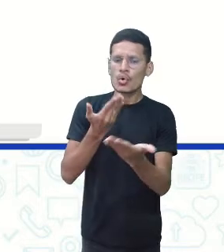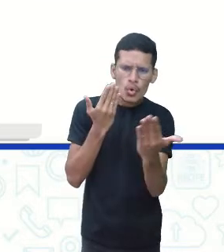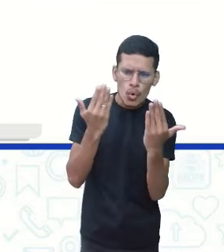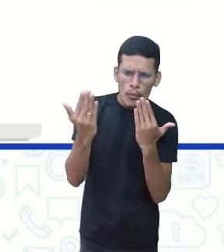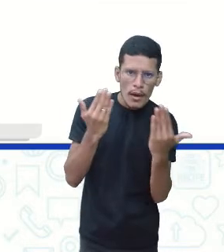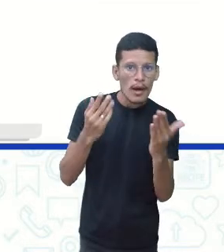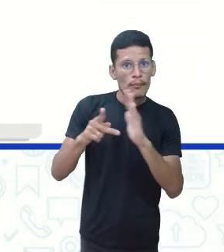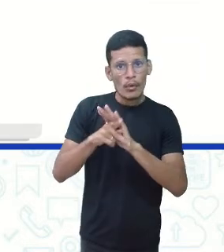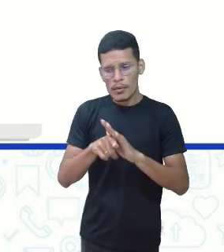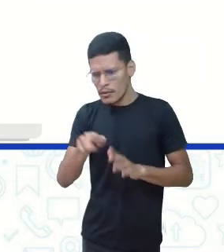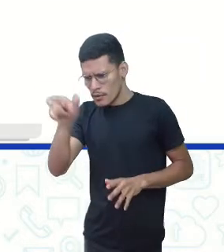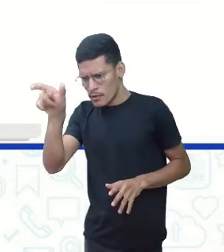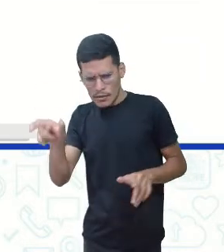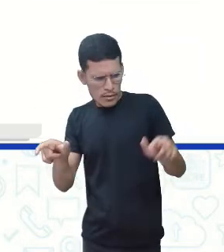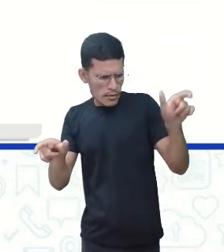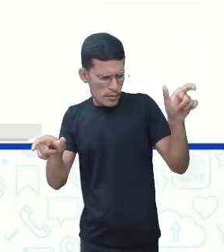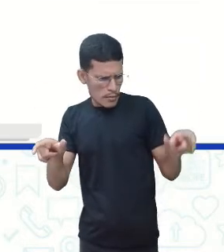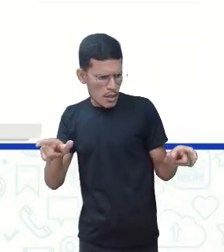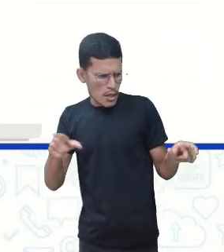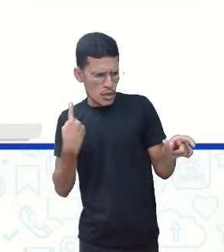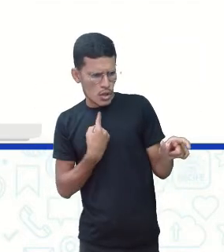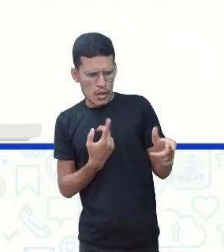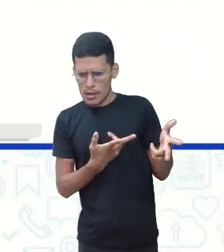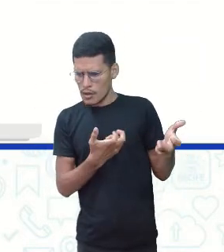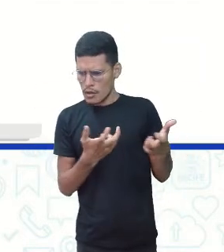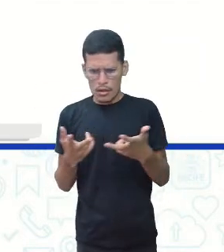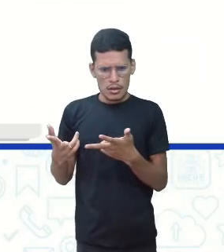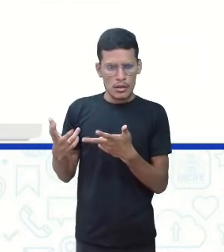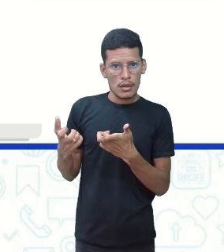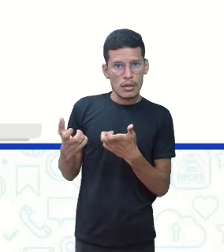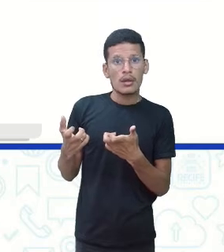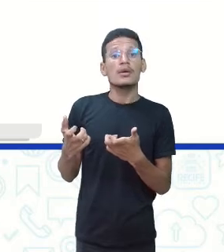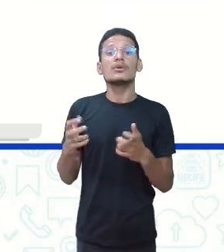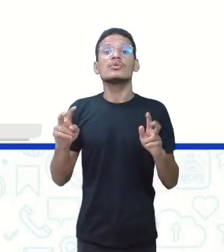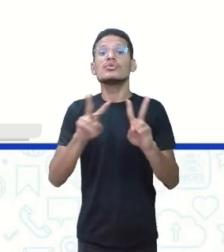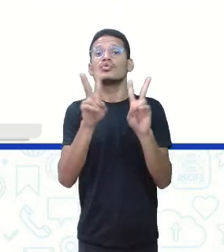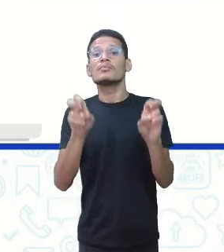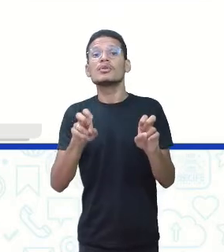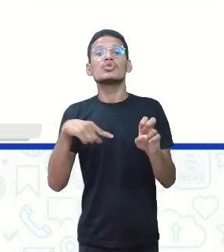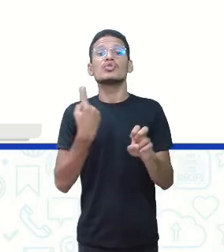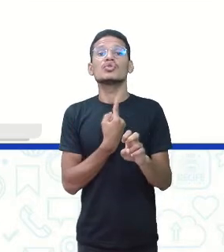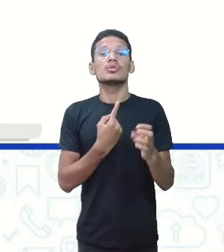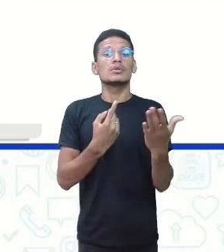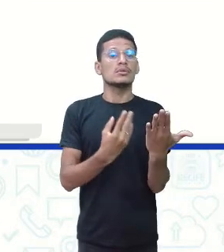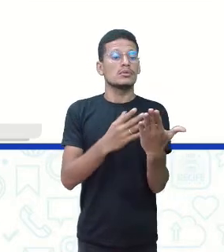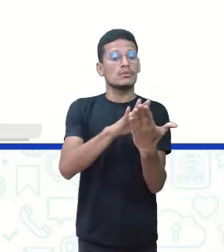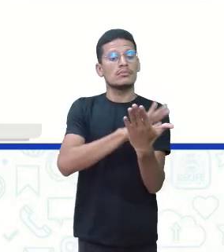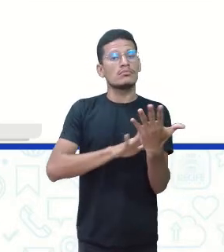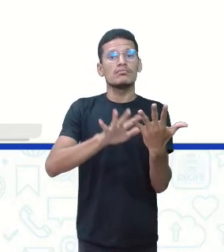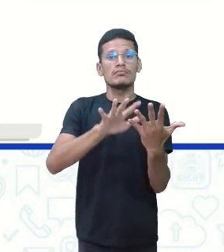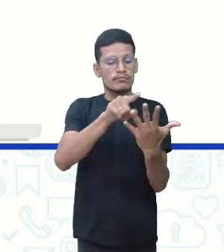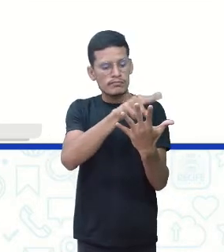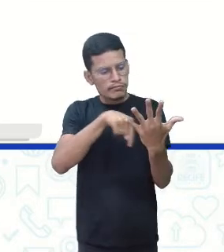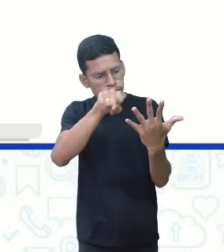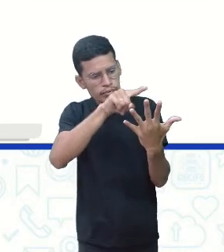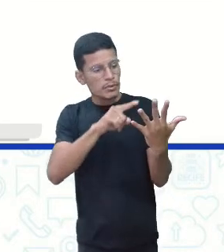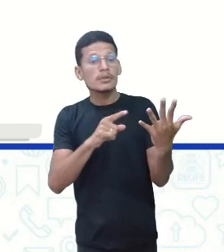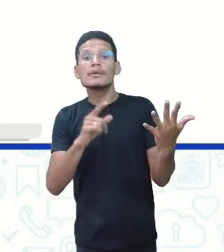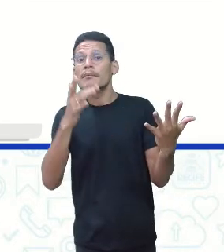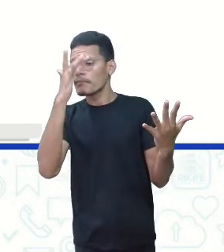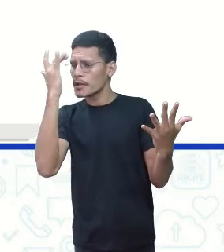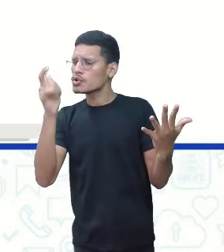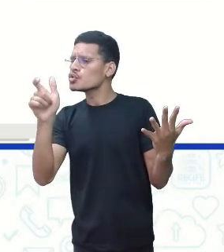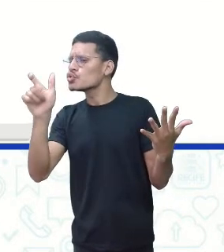né, das pessoas que a gente vê em relação à nossa mão, por exemplo, né? Não só pessoas, mas